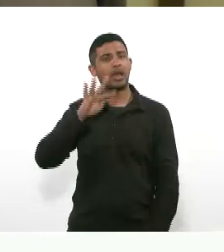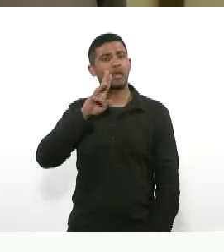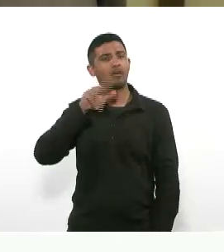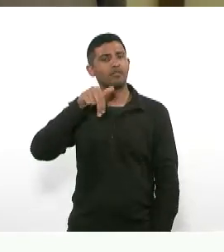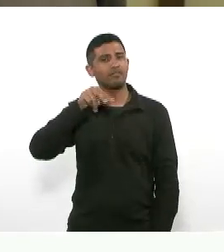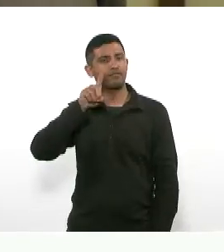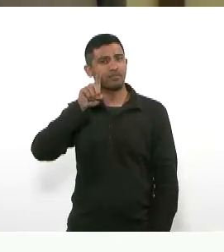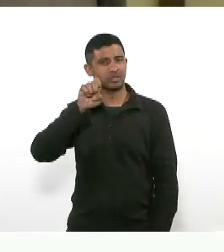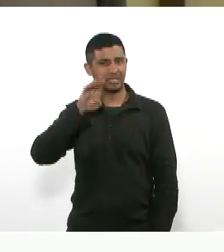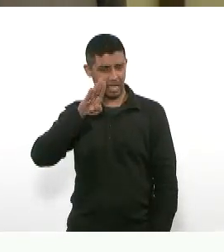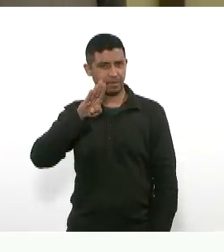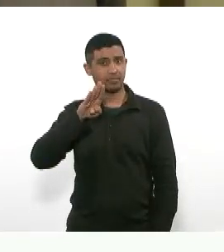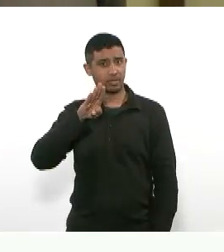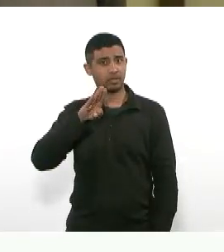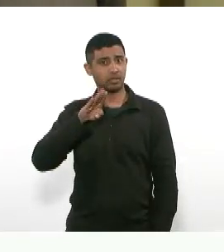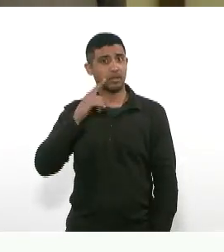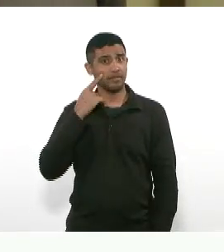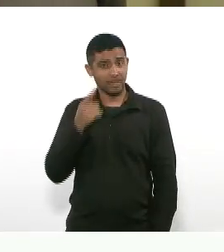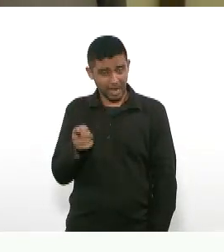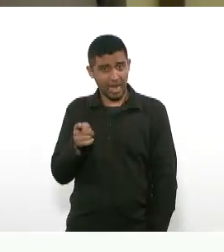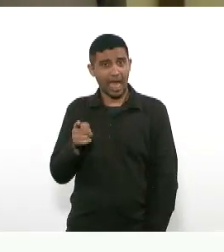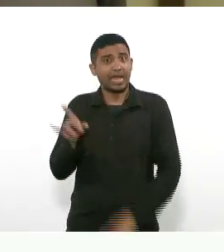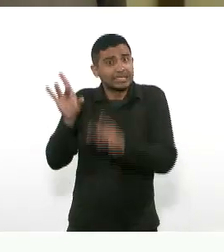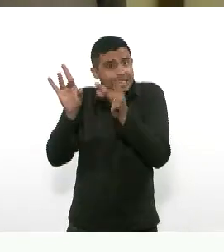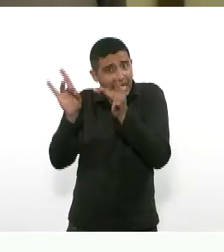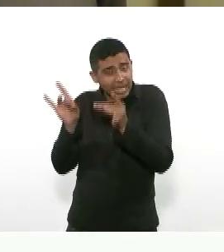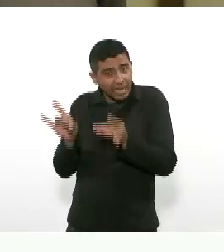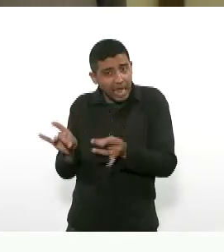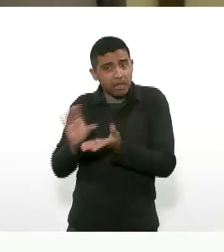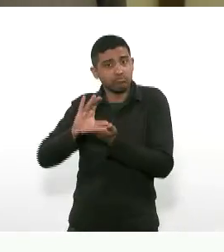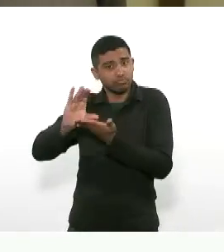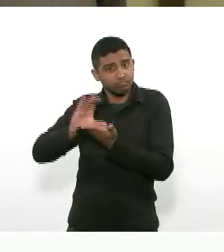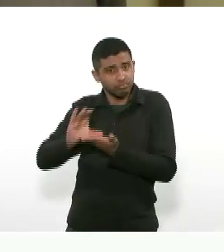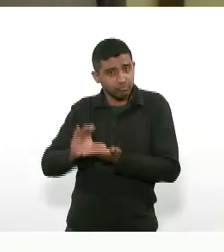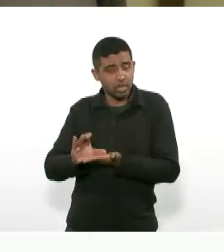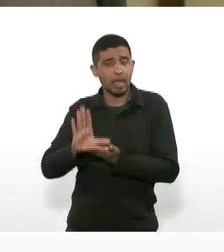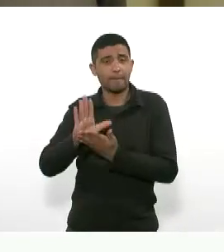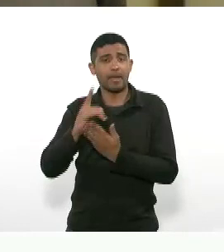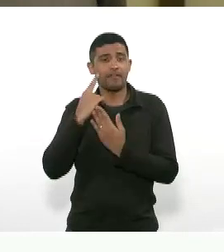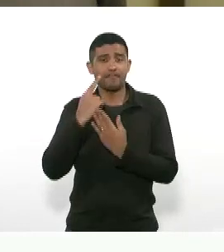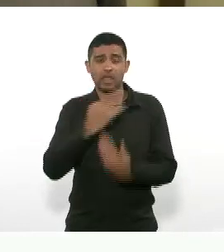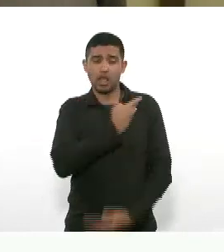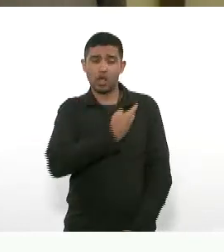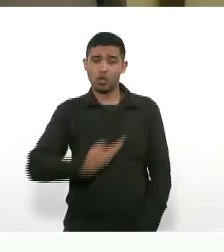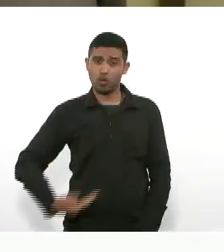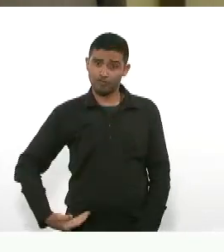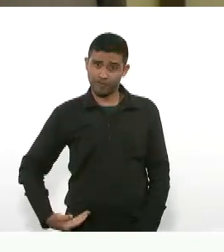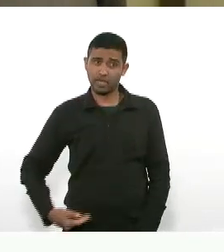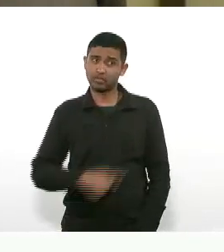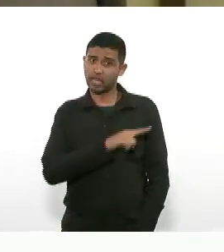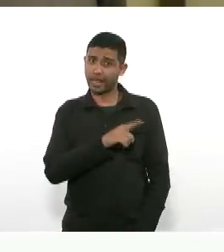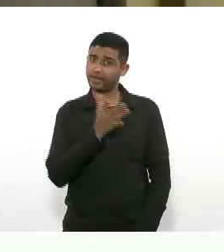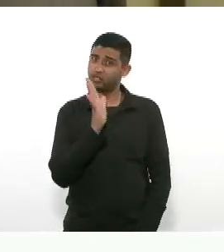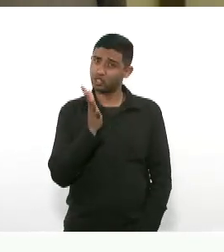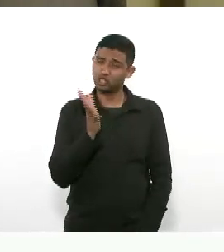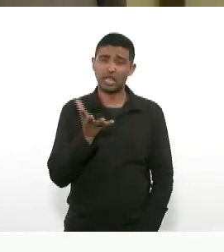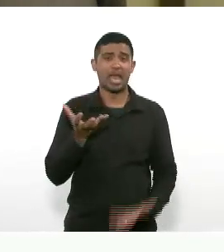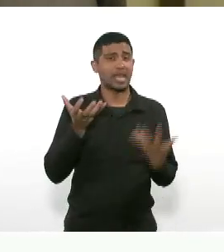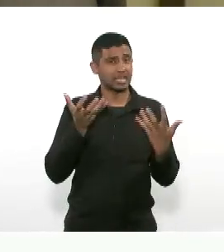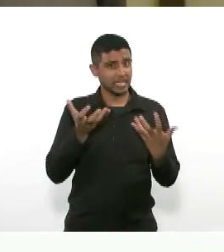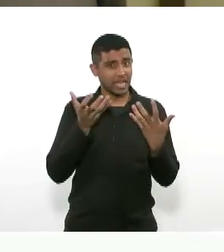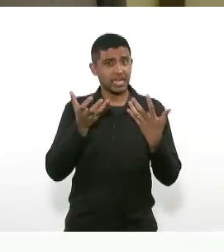No Fundeb é fundo a fundo. E quando governos já quiseram colocar dentro do